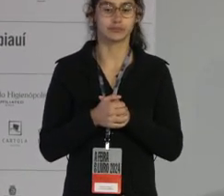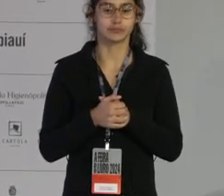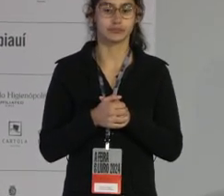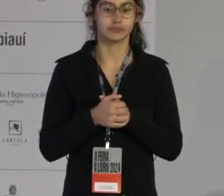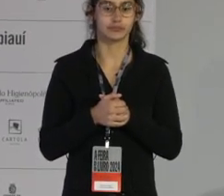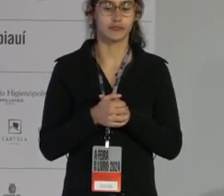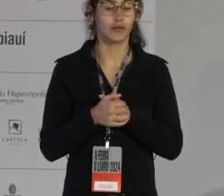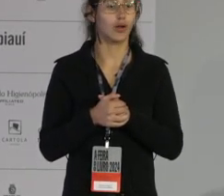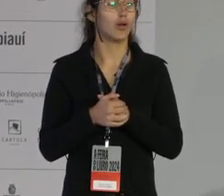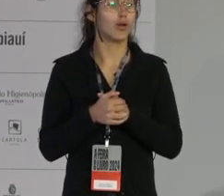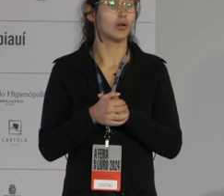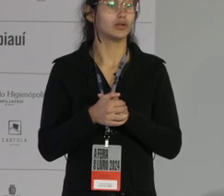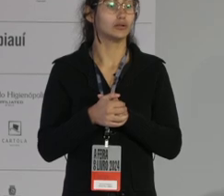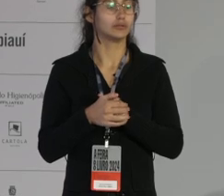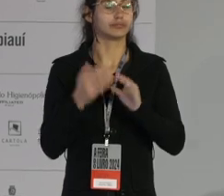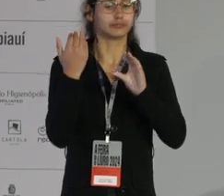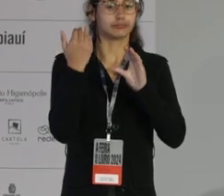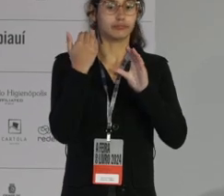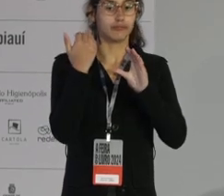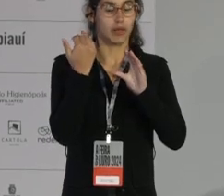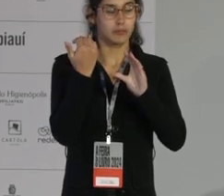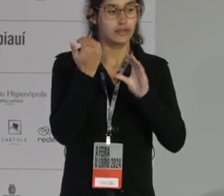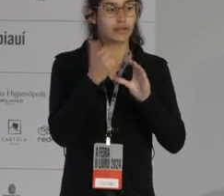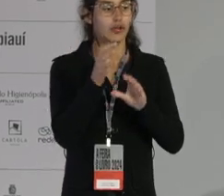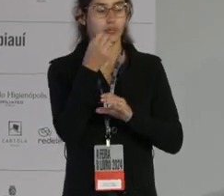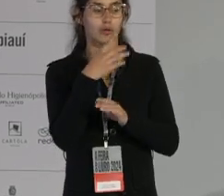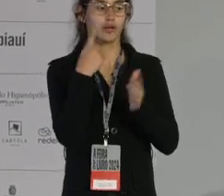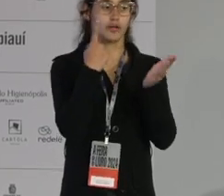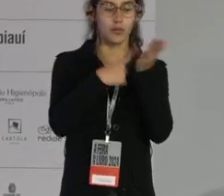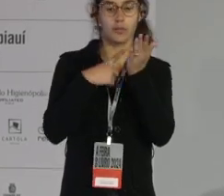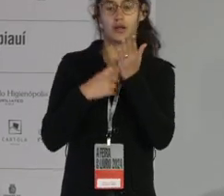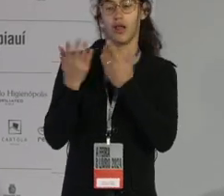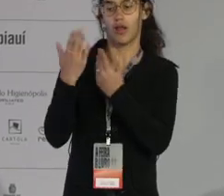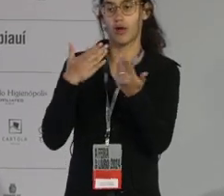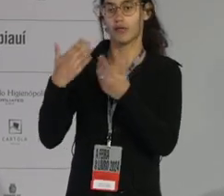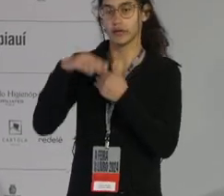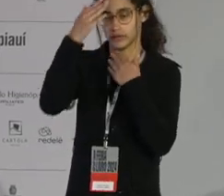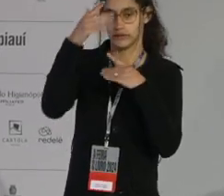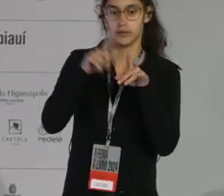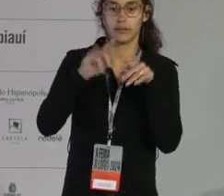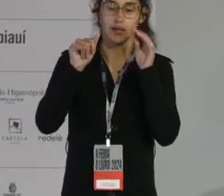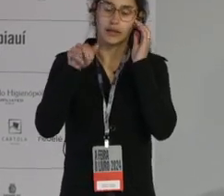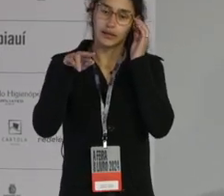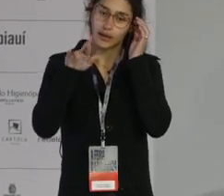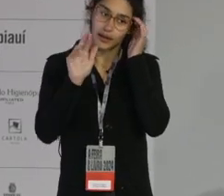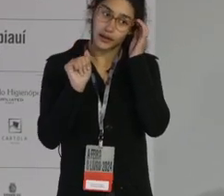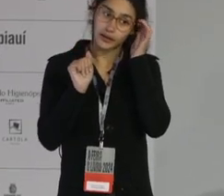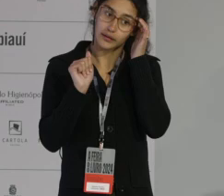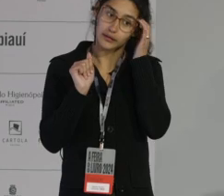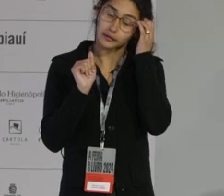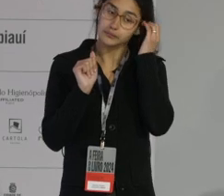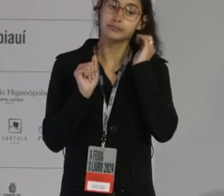mandou uma mensagem muito gentil quando a gente estava combinando esse papo. Agradeço a Yara.